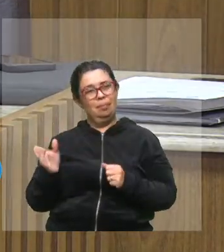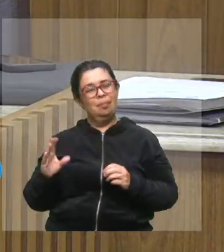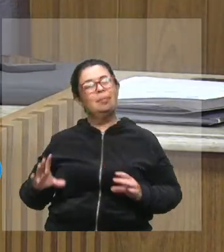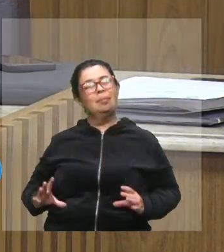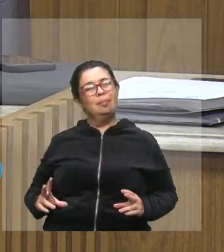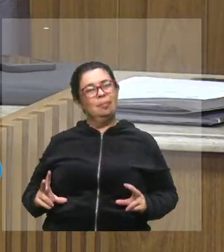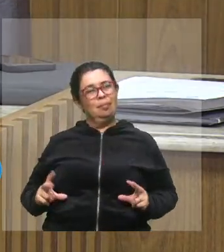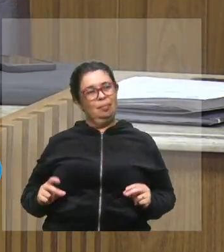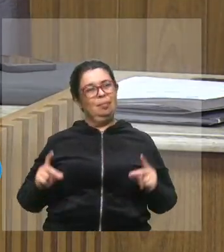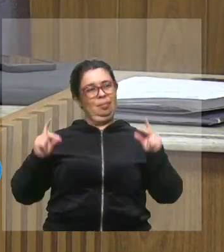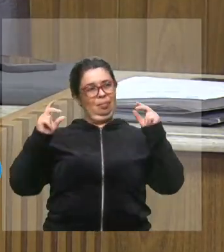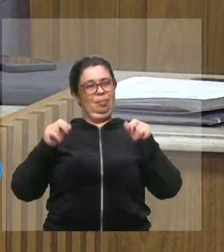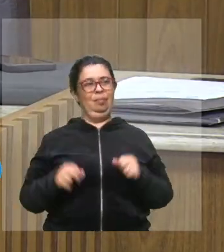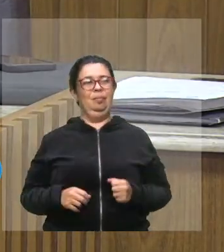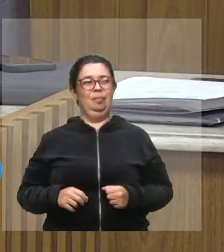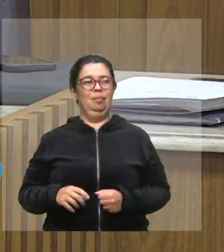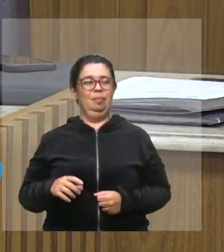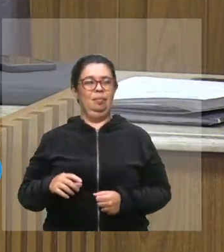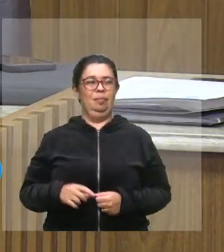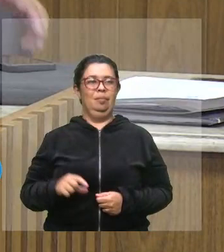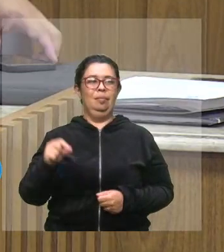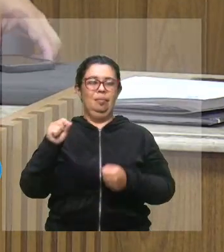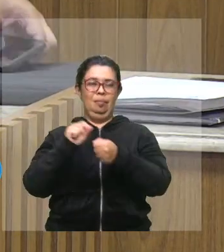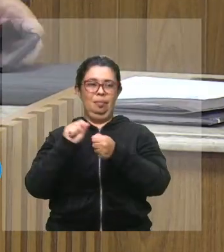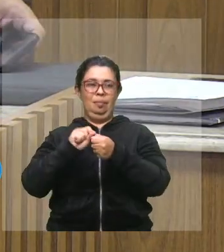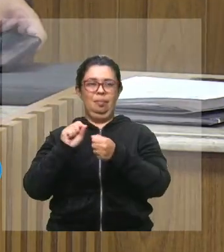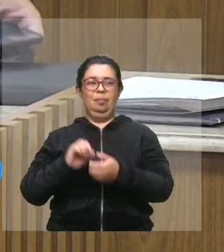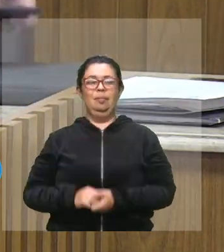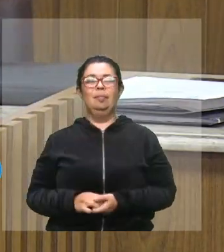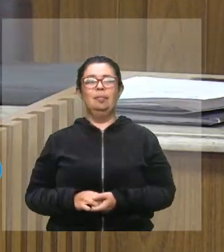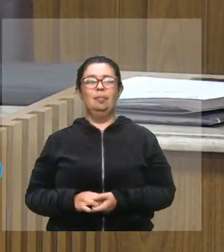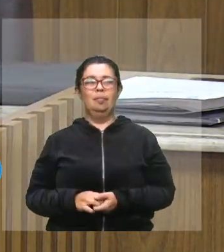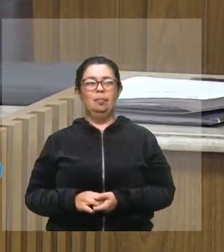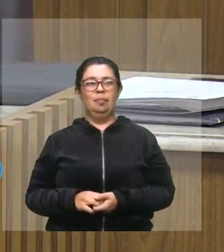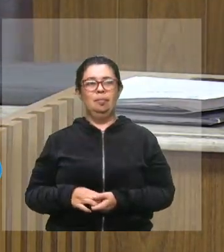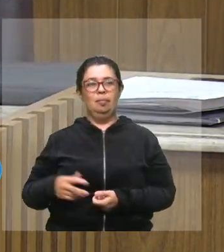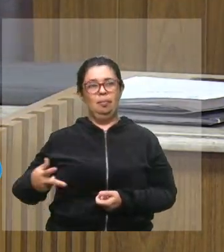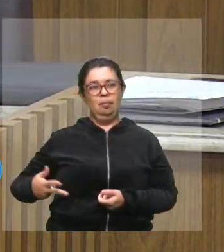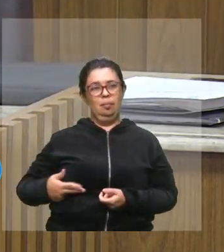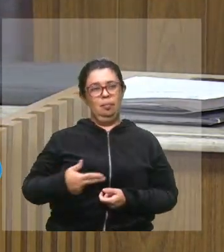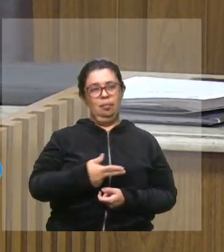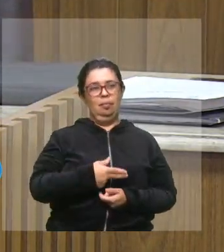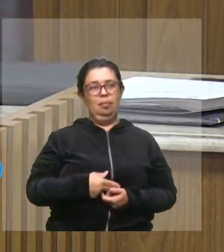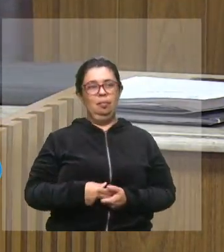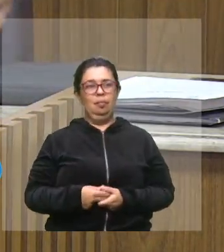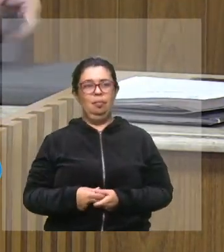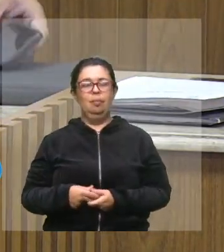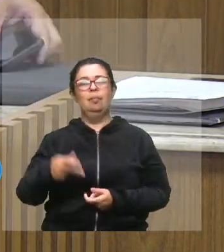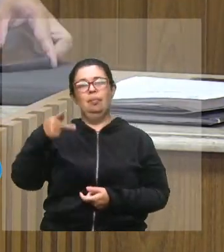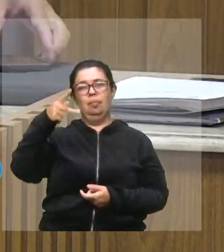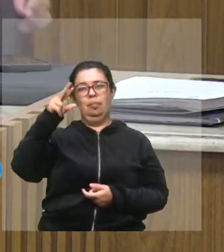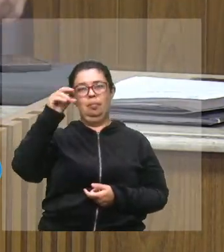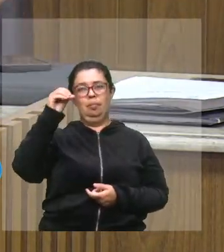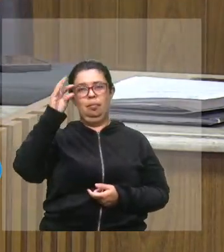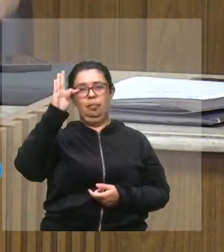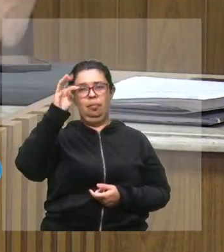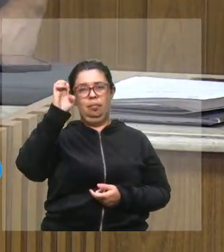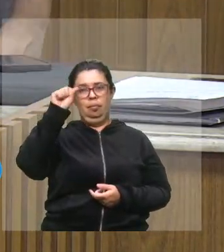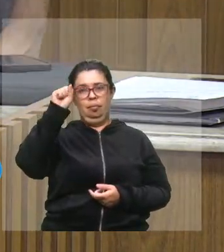que a minha mãe recentemente fez cirurgia de prótese, mas também a minha mãe